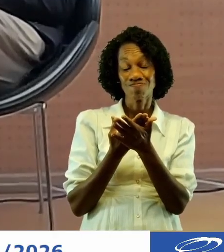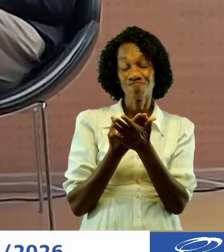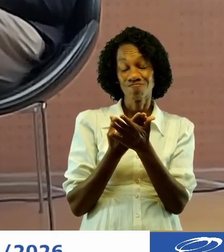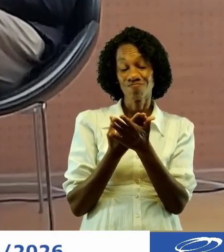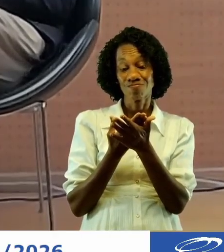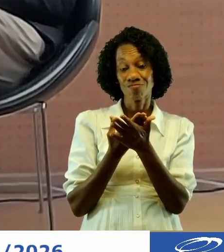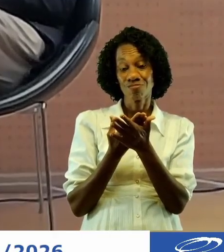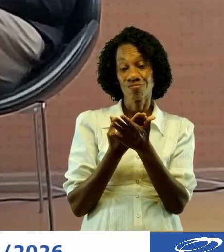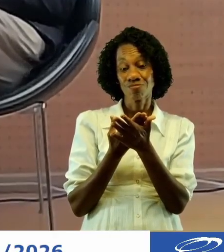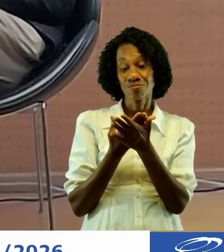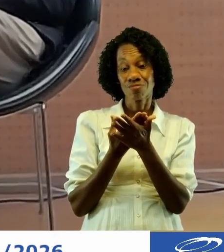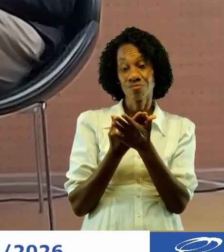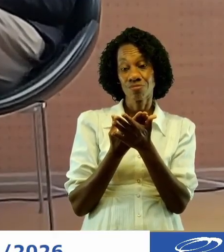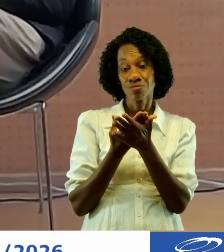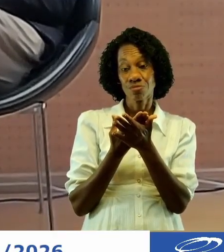to lead